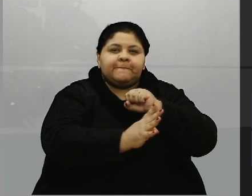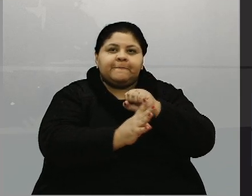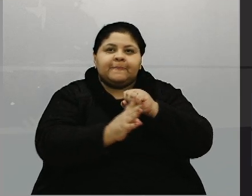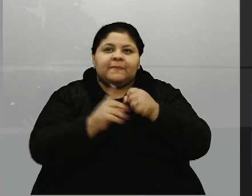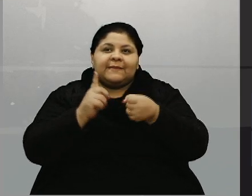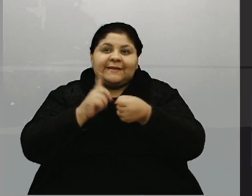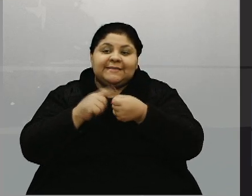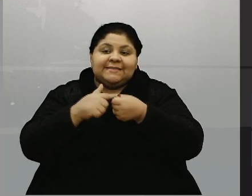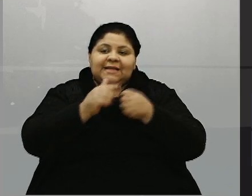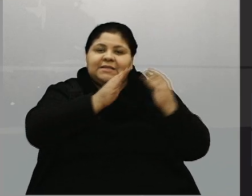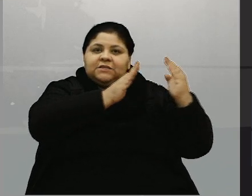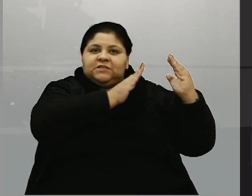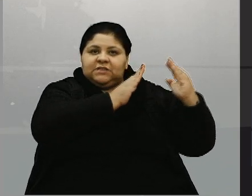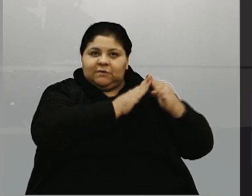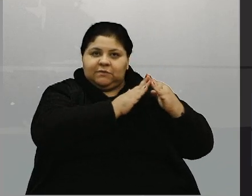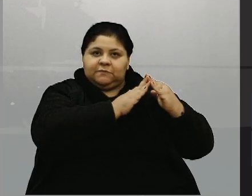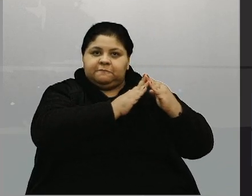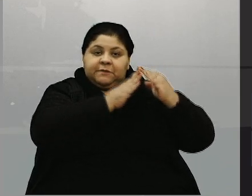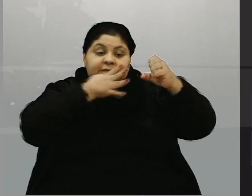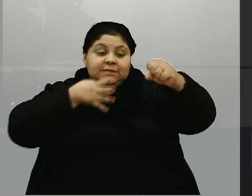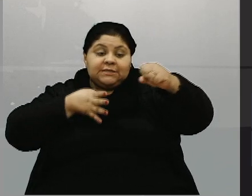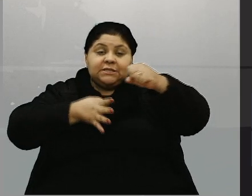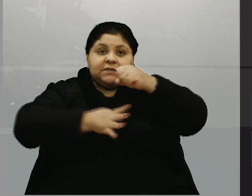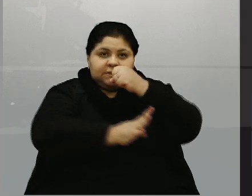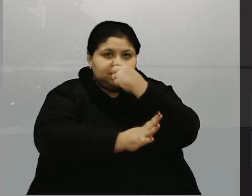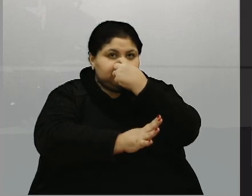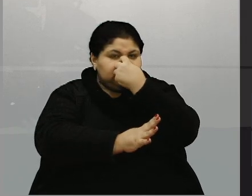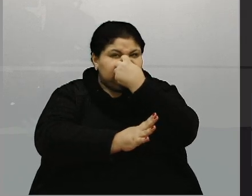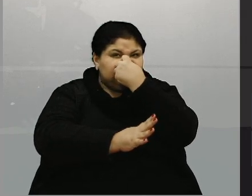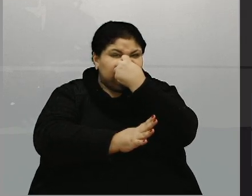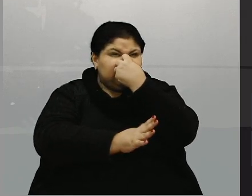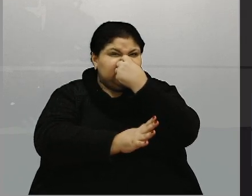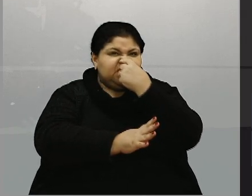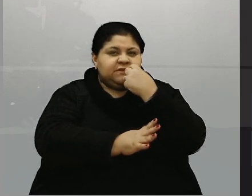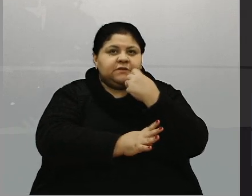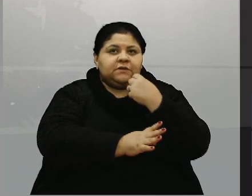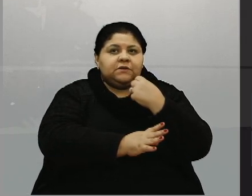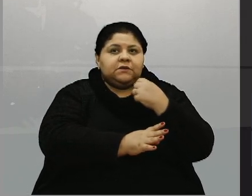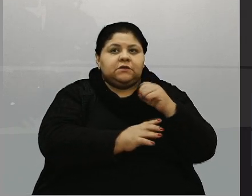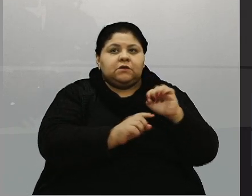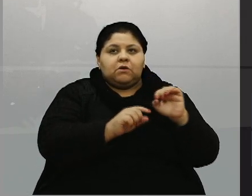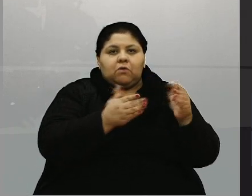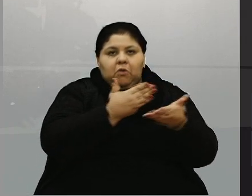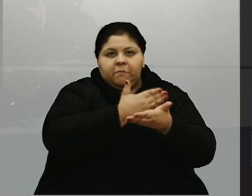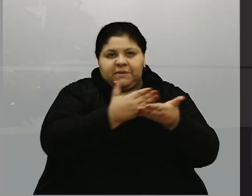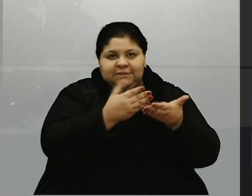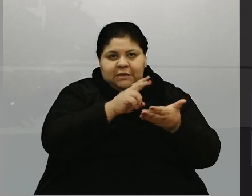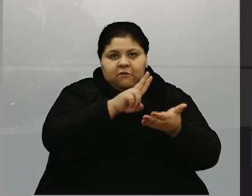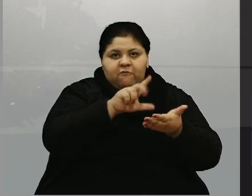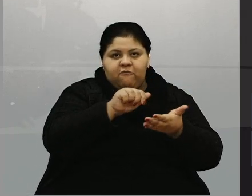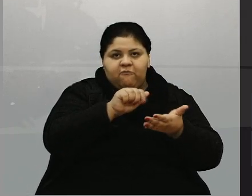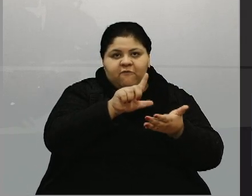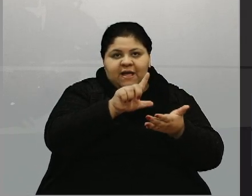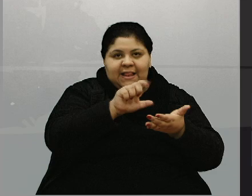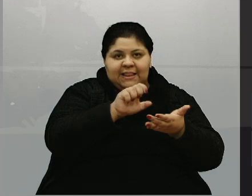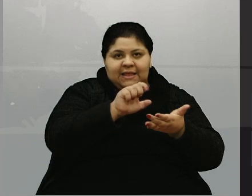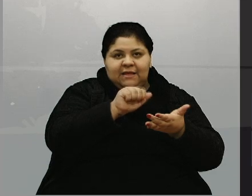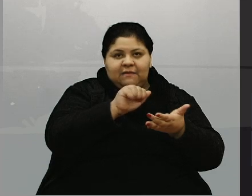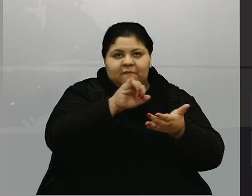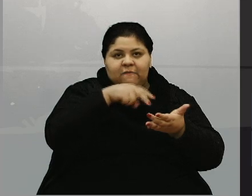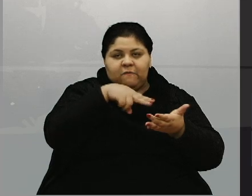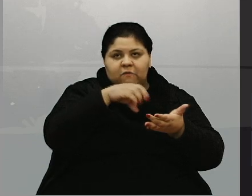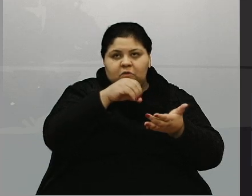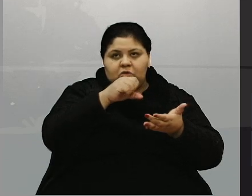Leopoldo. Esses imigrantes, eles ocuparam o Vale dos Sinos, inicialmente, e posteriormente se